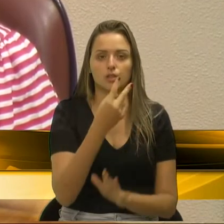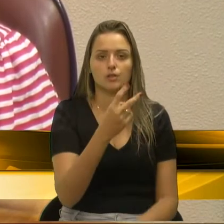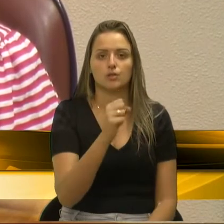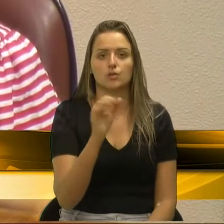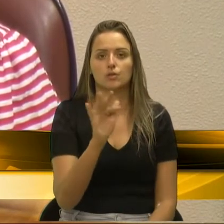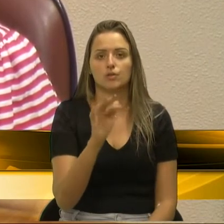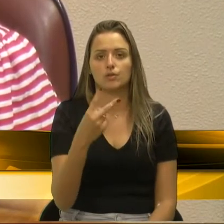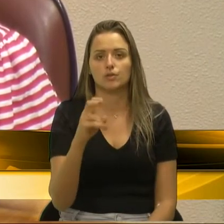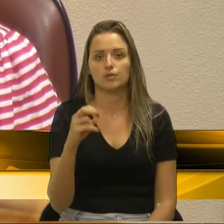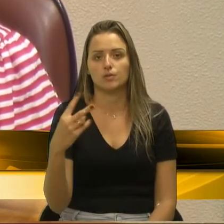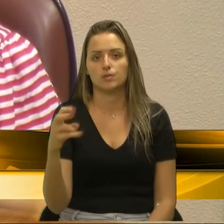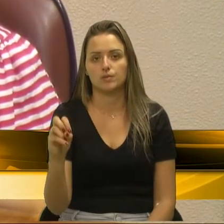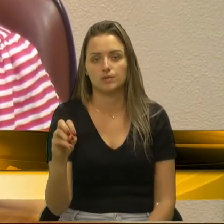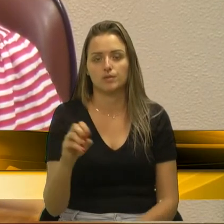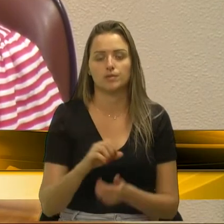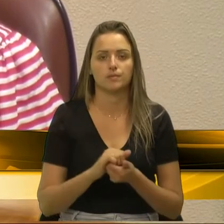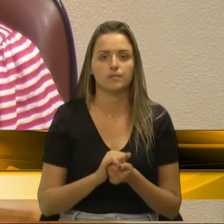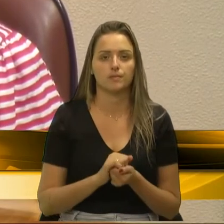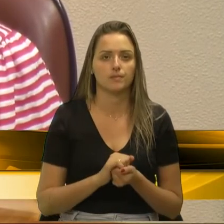de fevereiro de 2020.